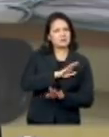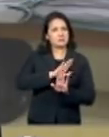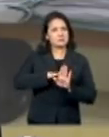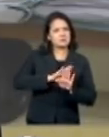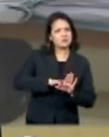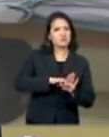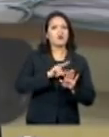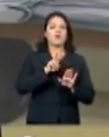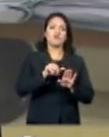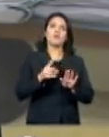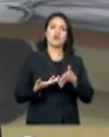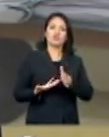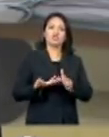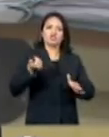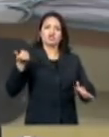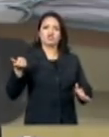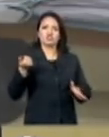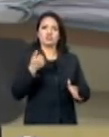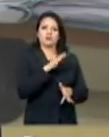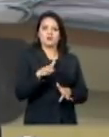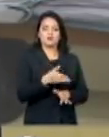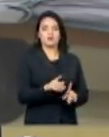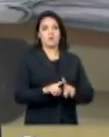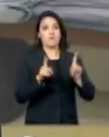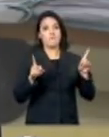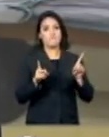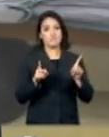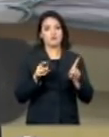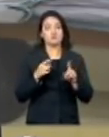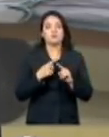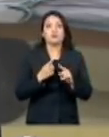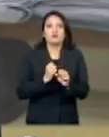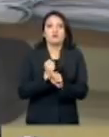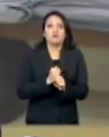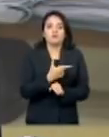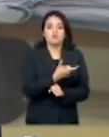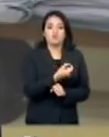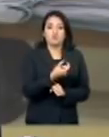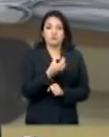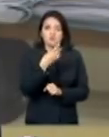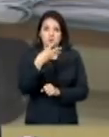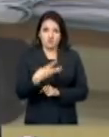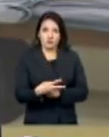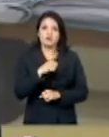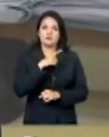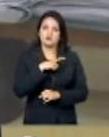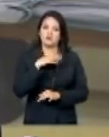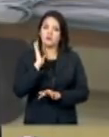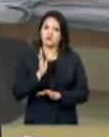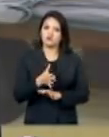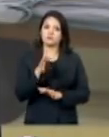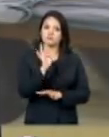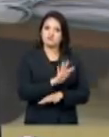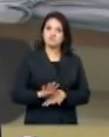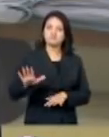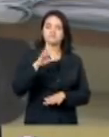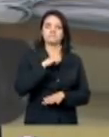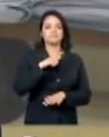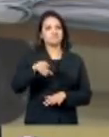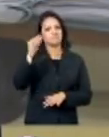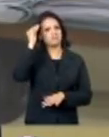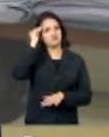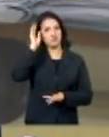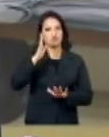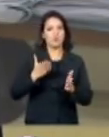consumação da decadência uma vez que desde 2003 de agora no âmbito federal entendimento provável para o